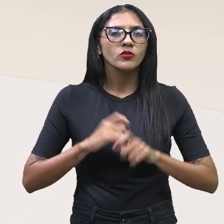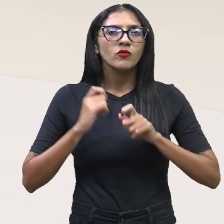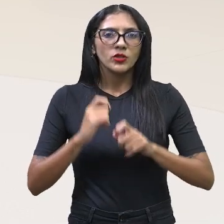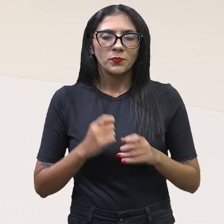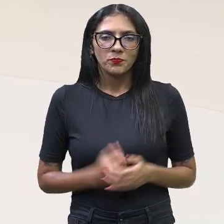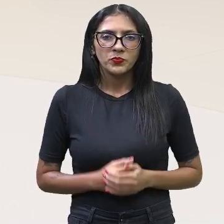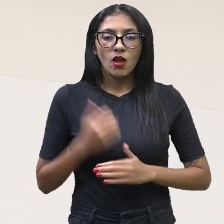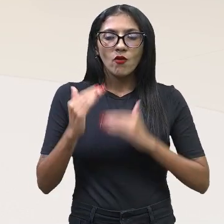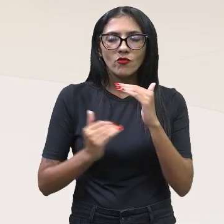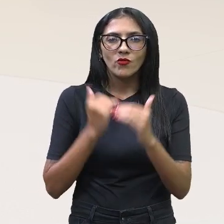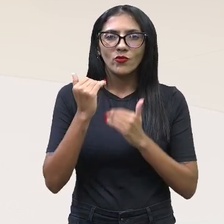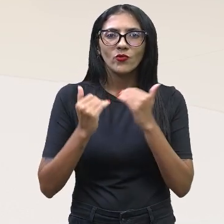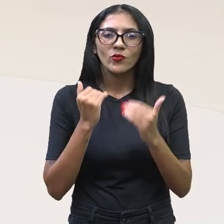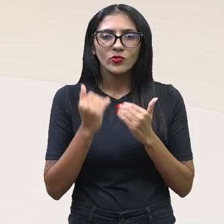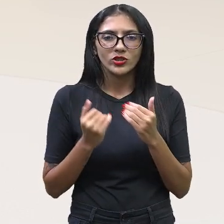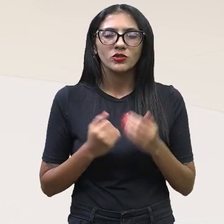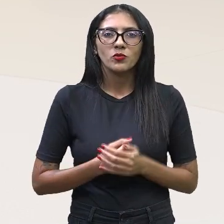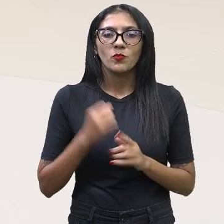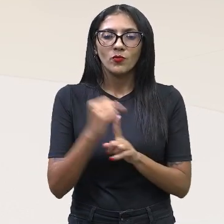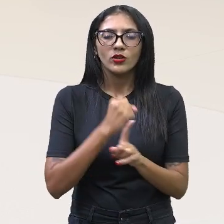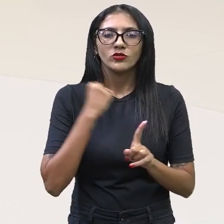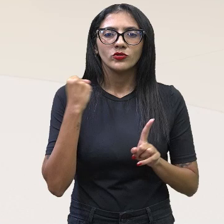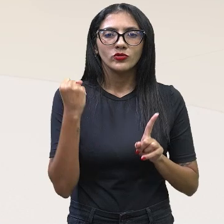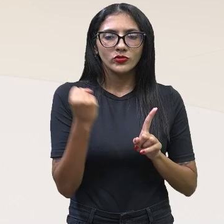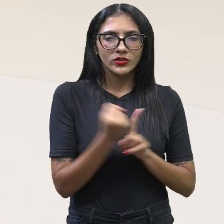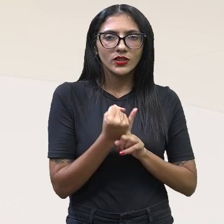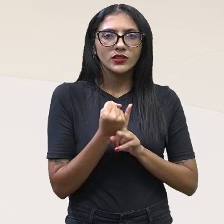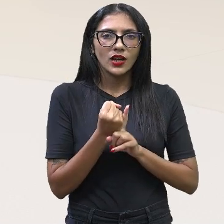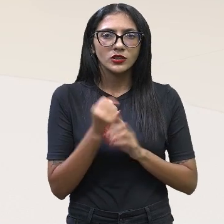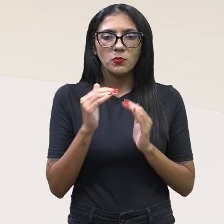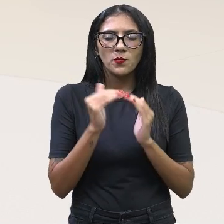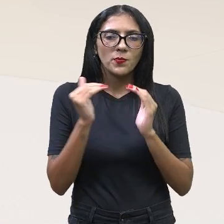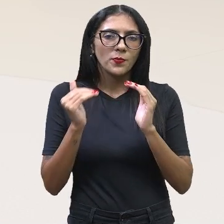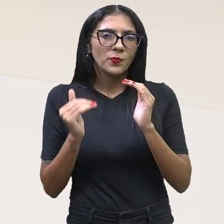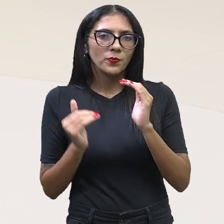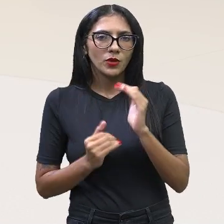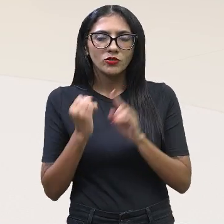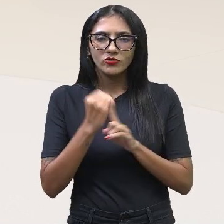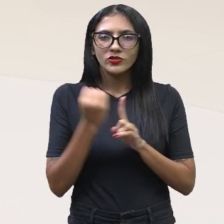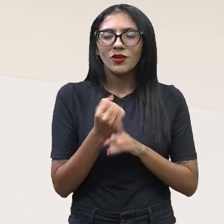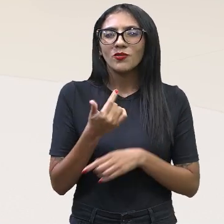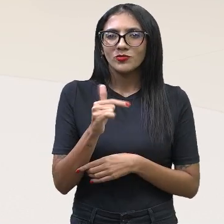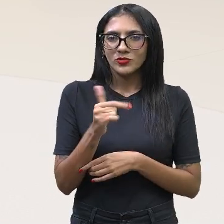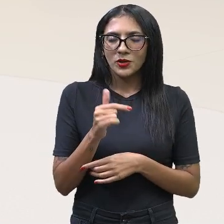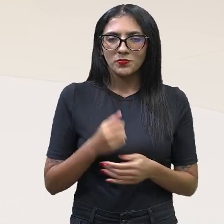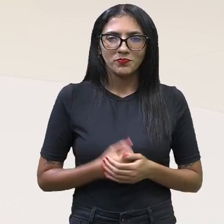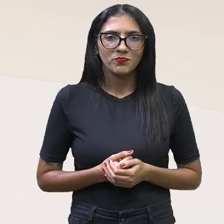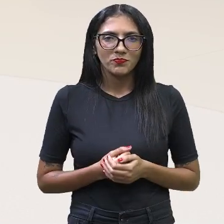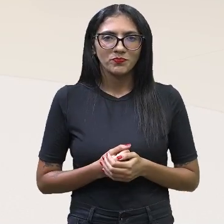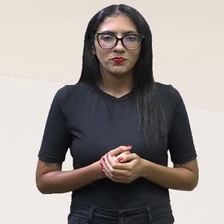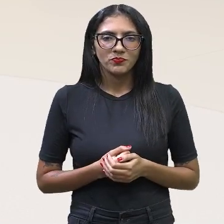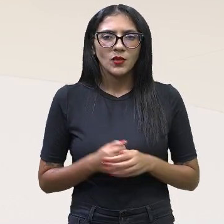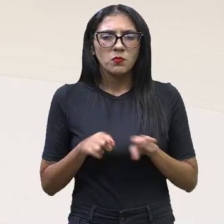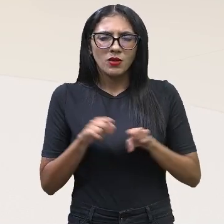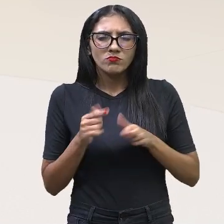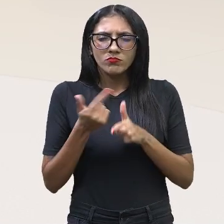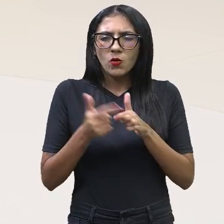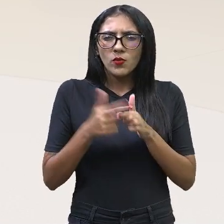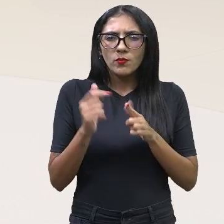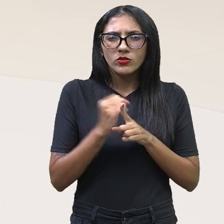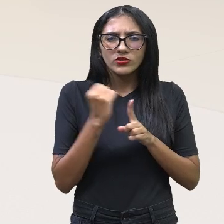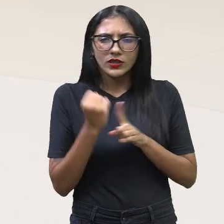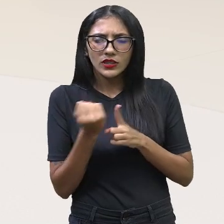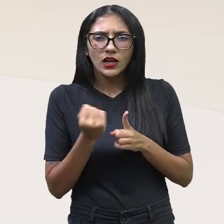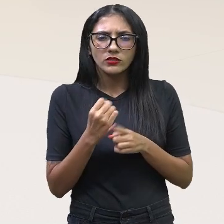uma sociedade menos injusta. Eu não vou dizer que não vai acontecer absurdos na sociedade, ou vez